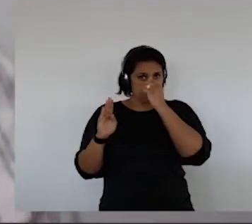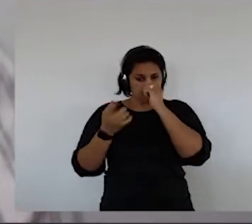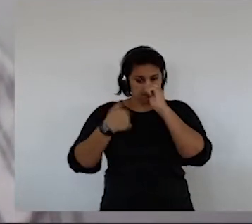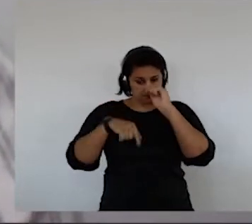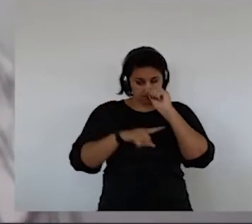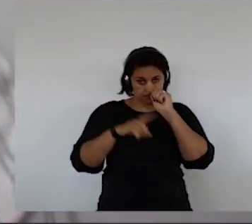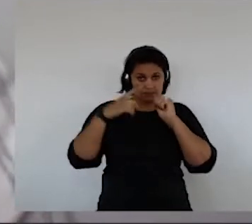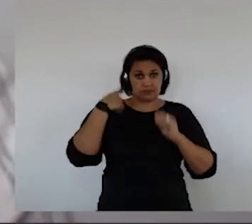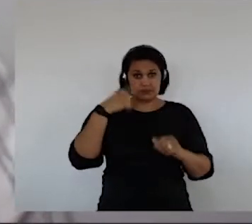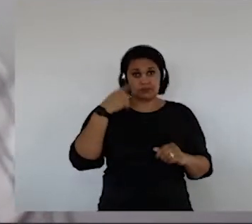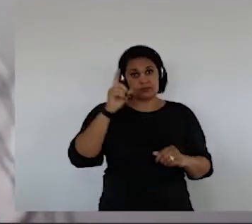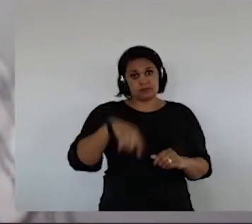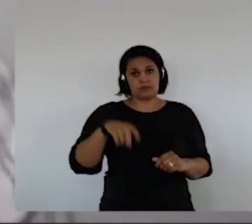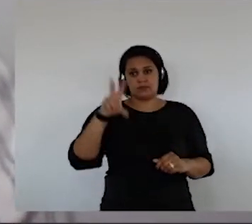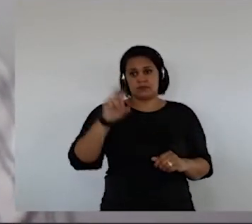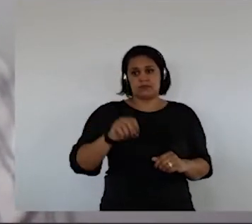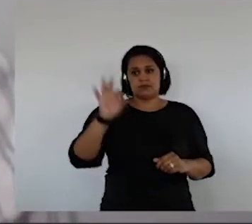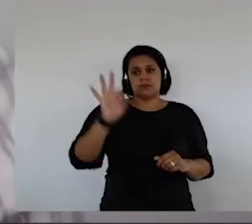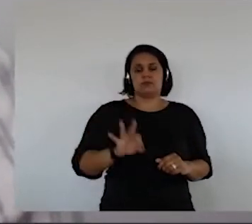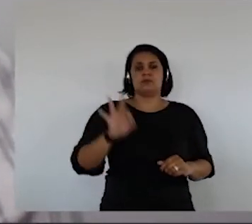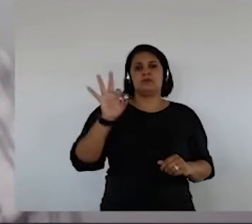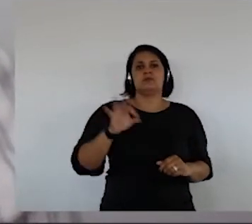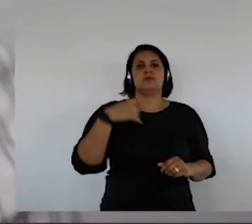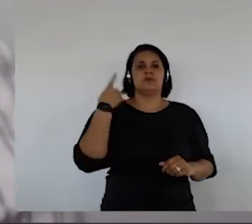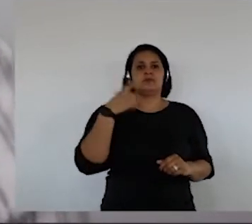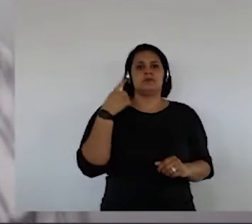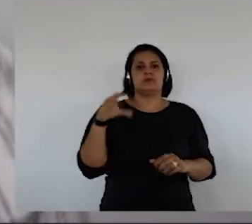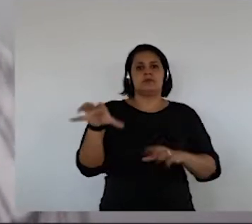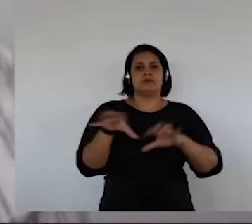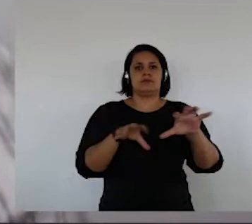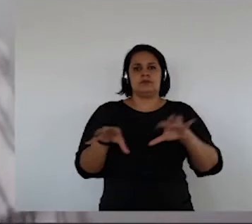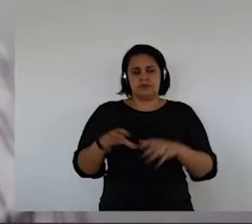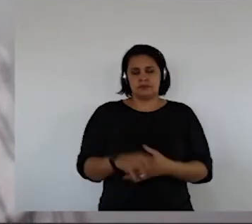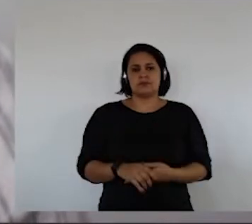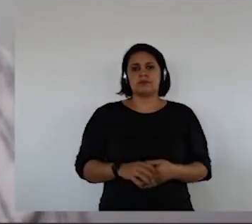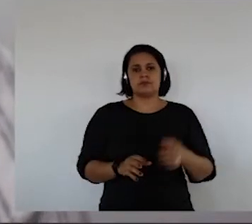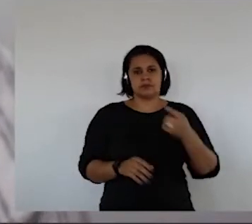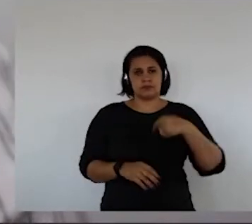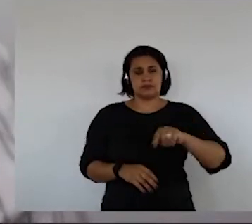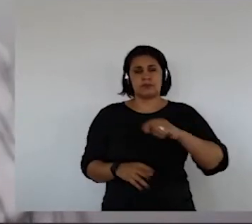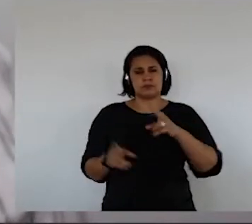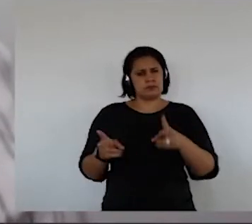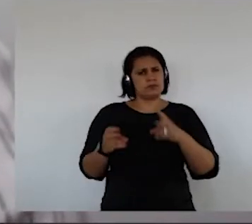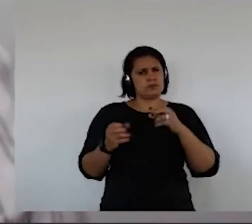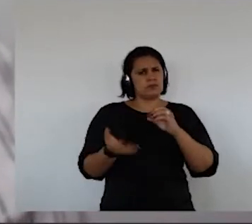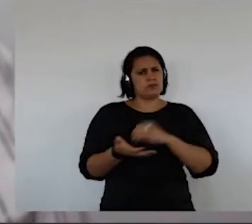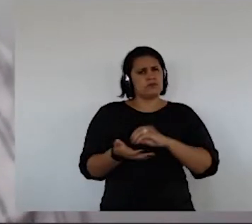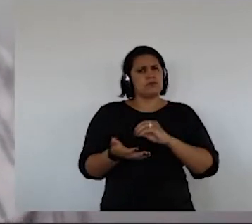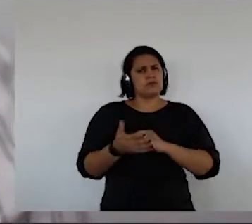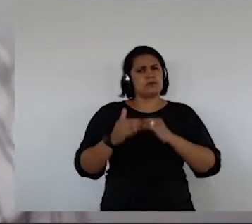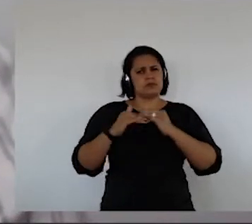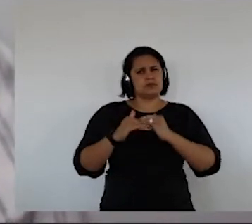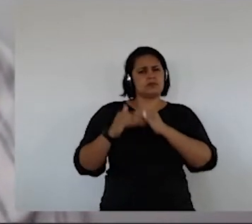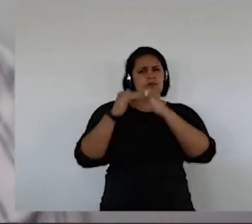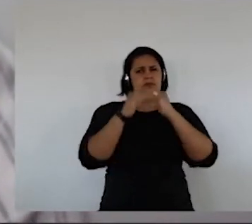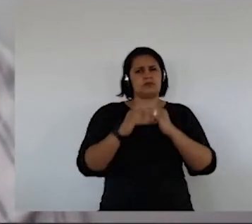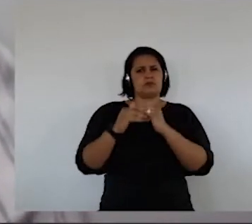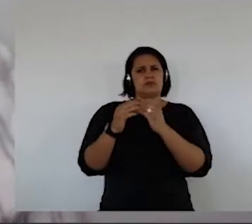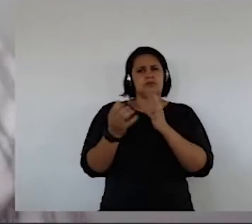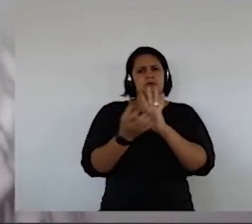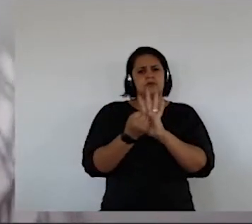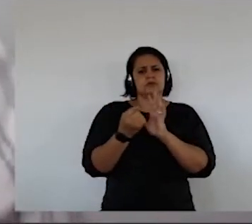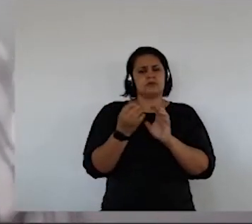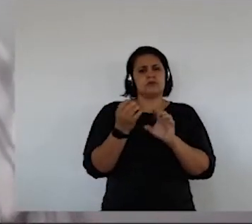de 50% da advocacia. Todavia, ainda assim, nós não vemos esse equilíbrio quantitativo nas grandes